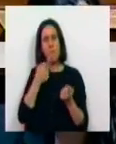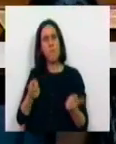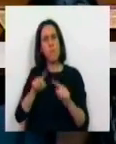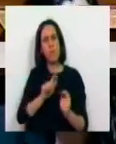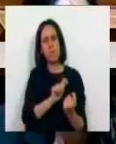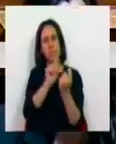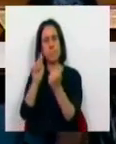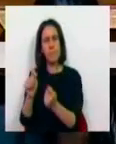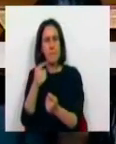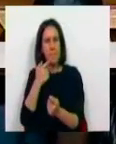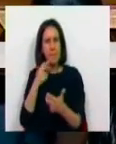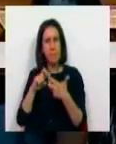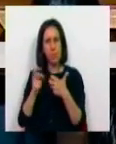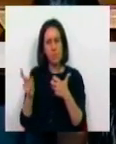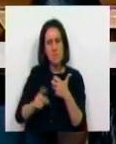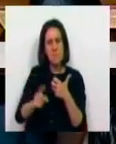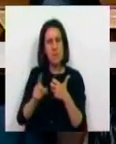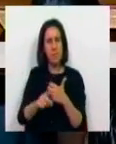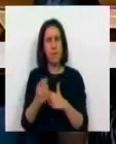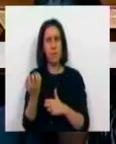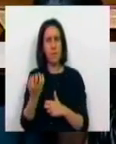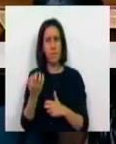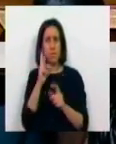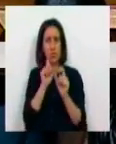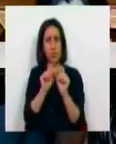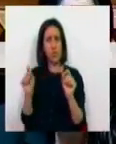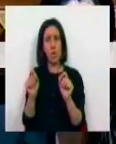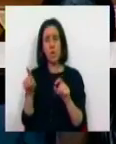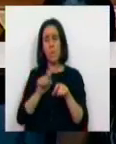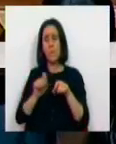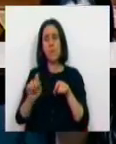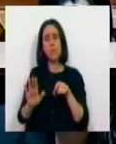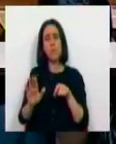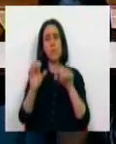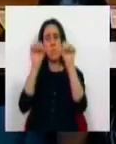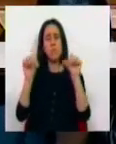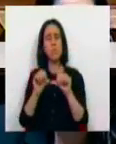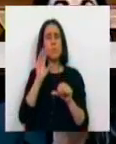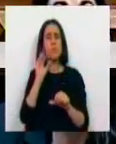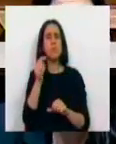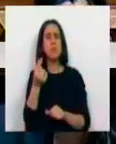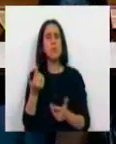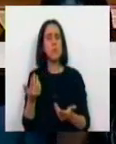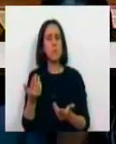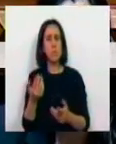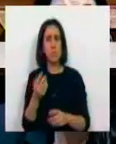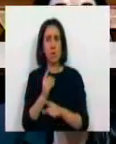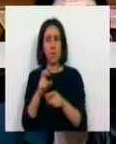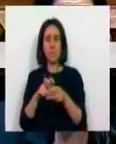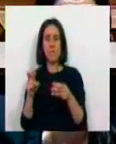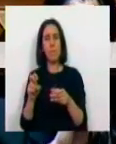depois de todos os problemas que se assistiram no vosso mandato no sistema financeiro? Saída